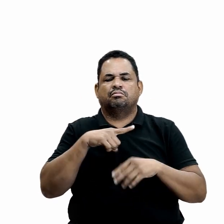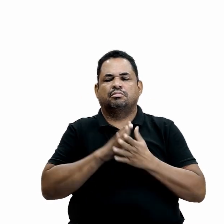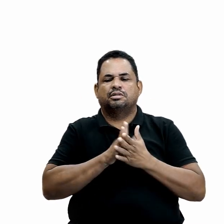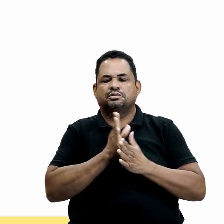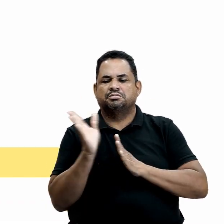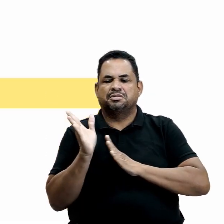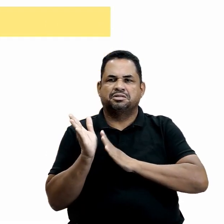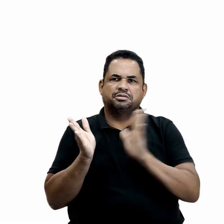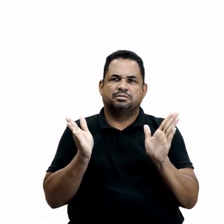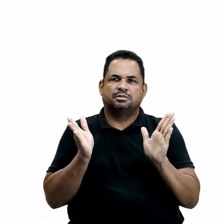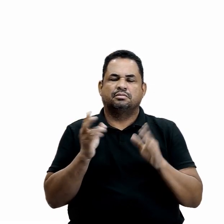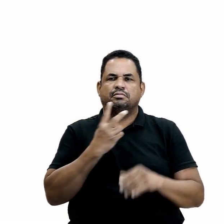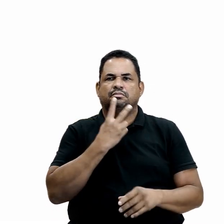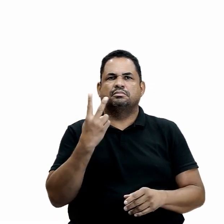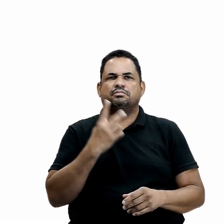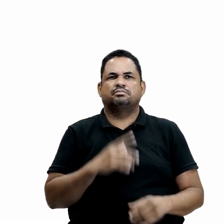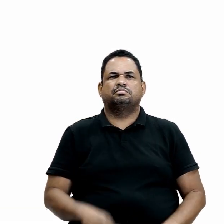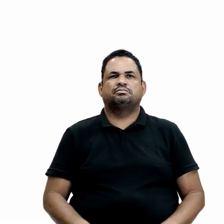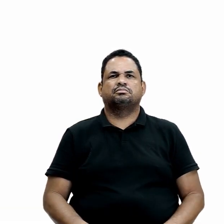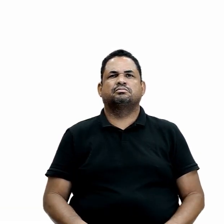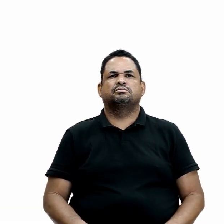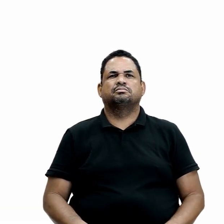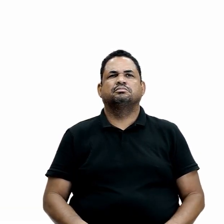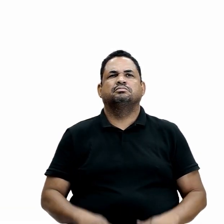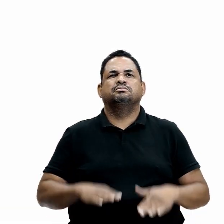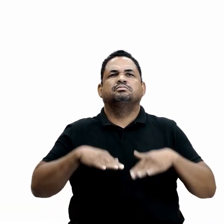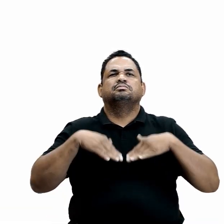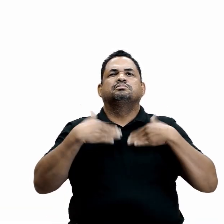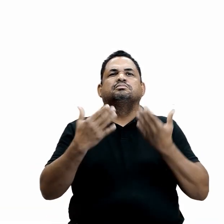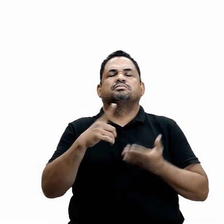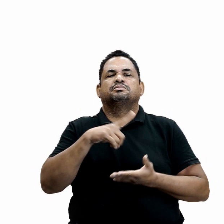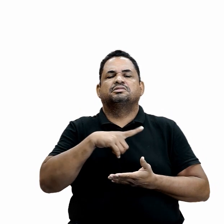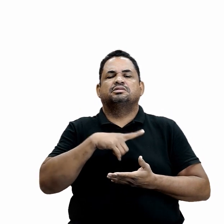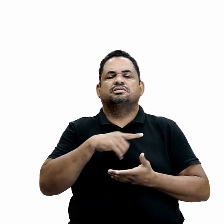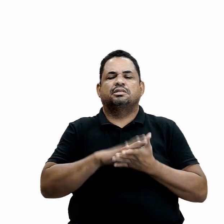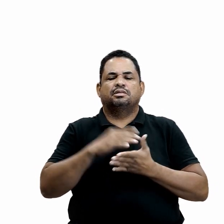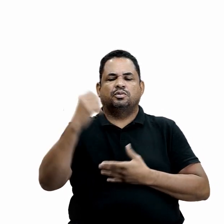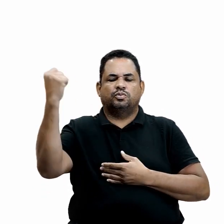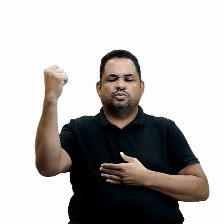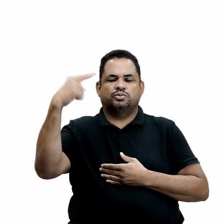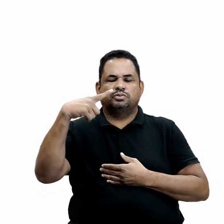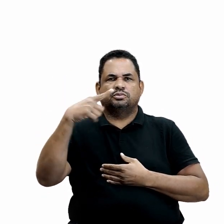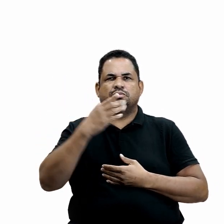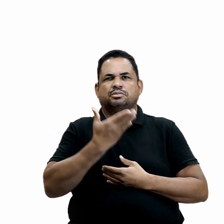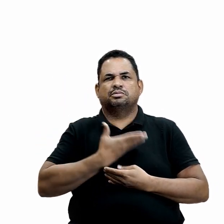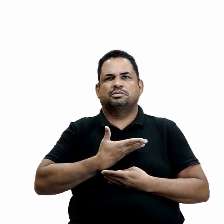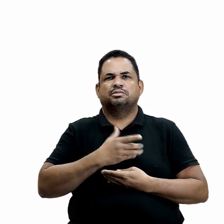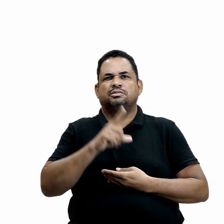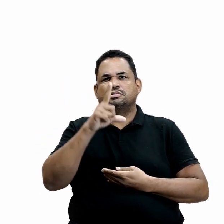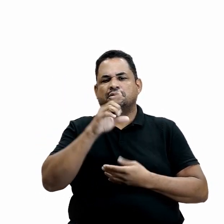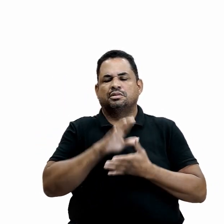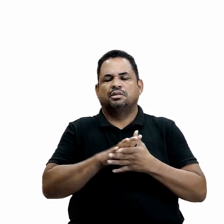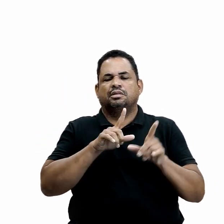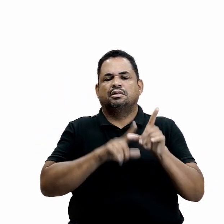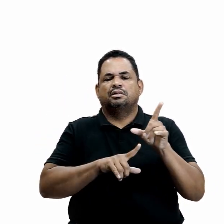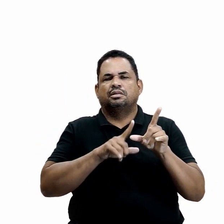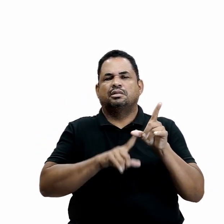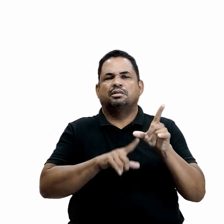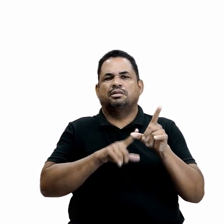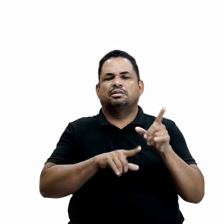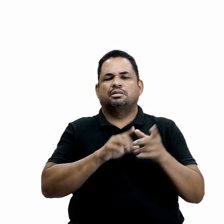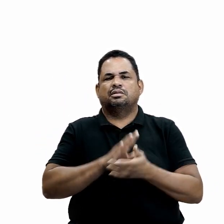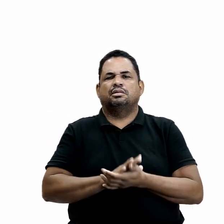sentidos. E quando existe a presença da luz, eu utilizo uma letra grega chamada de